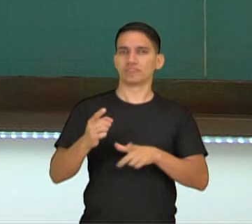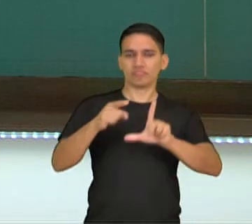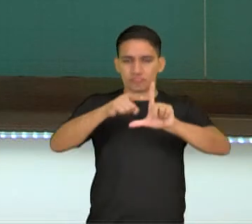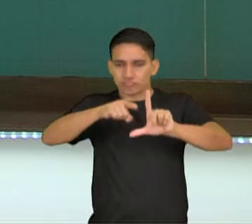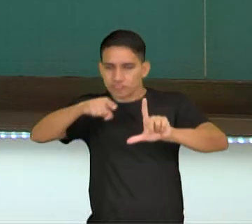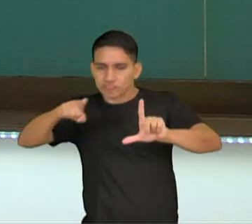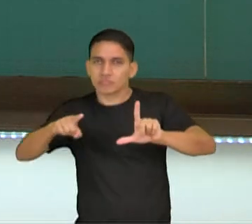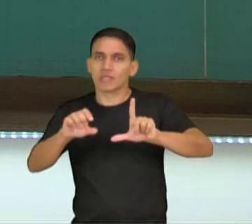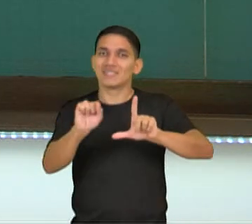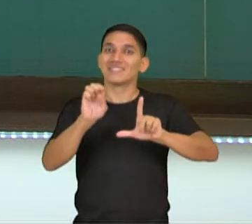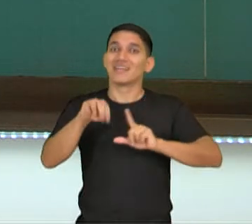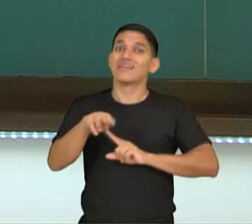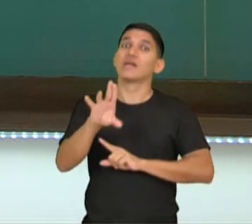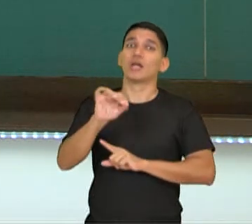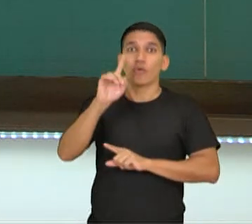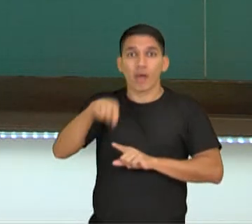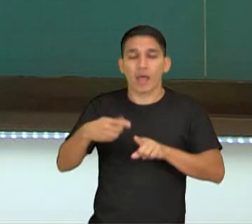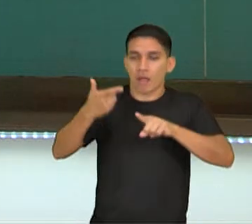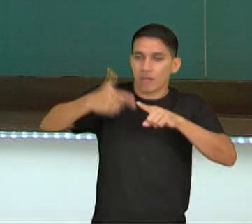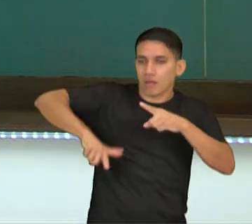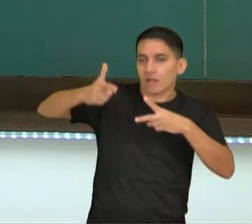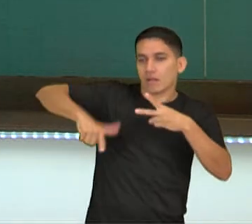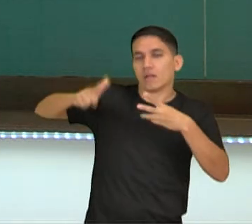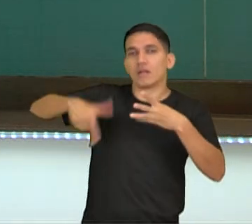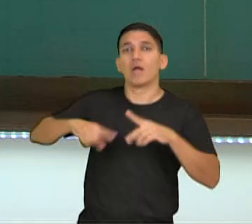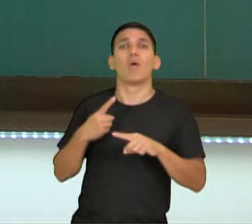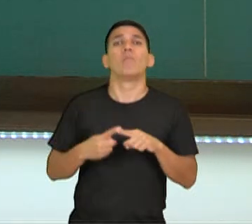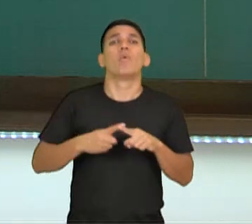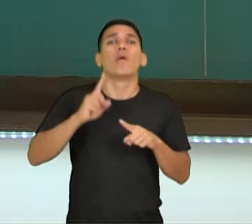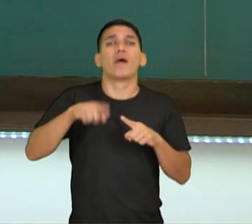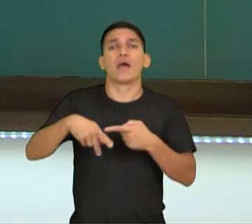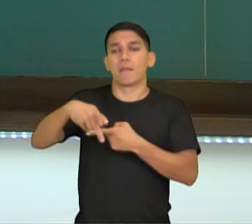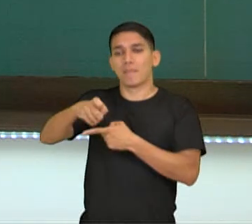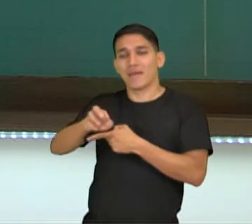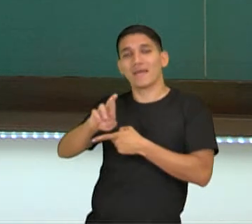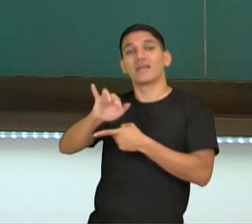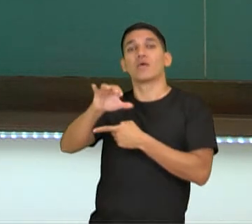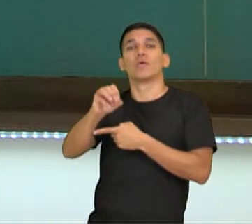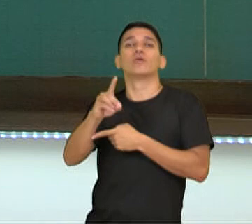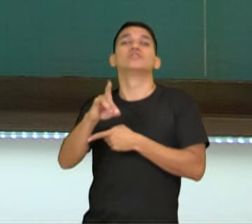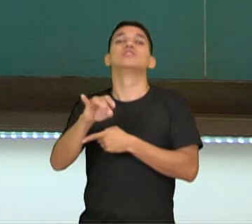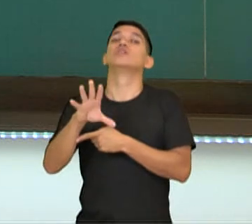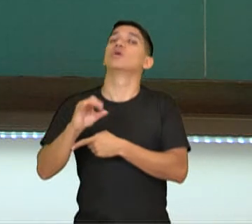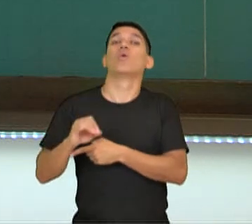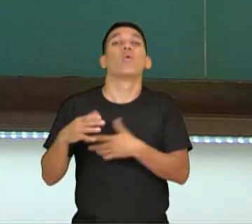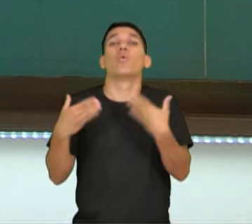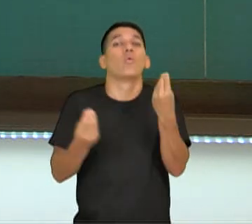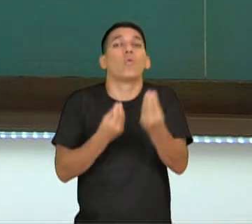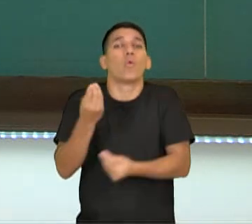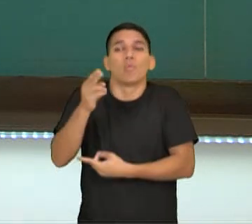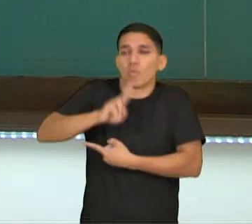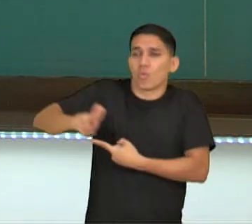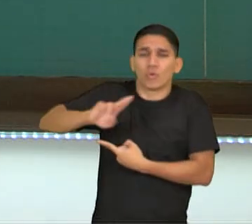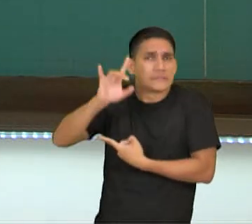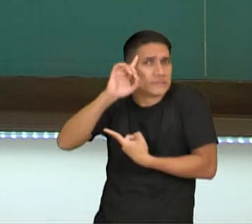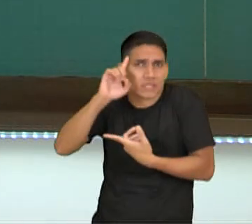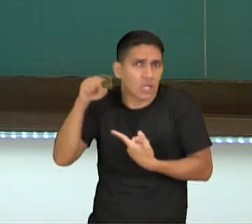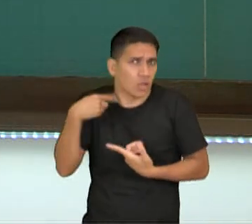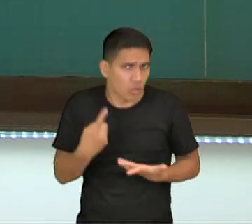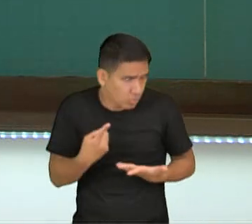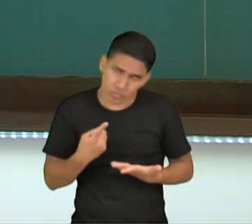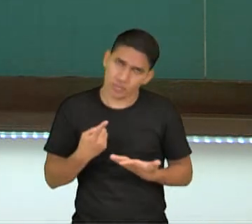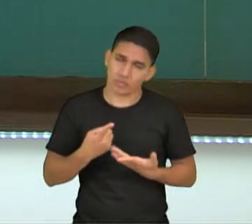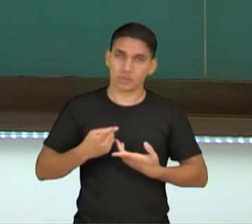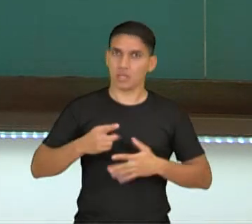que são periódicos, Por que elas são periódicas? Aonde são aplicadas no nosso dia a dia, que a gente não